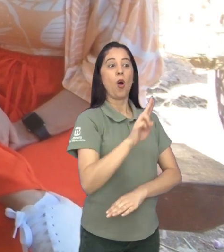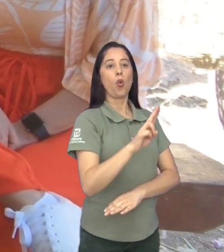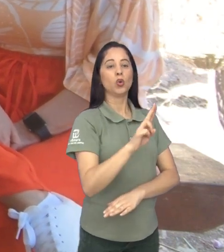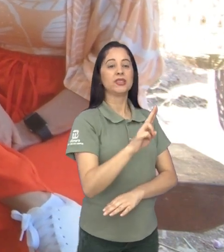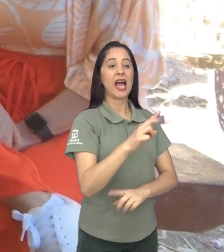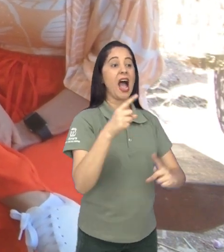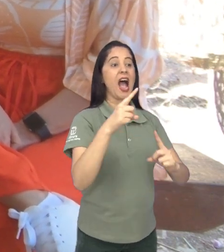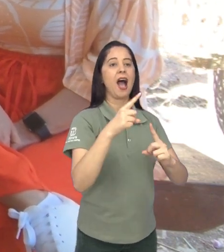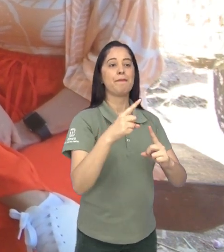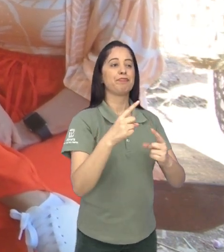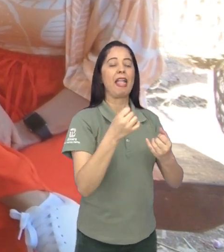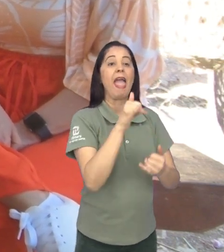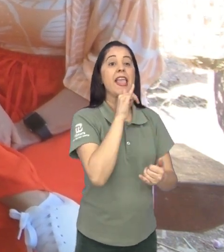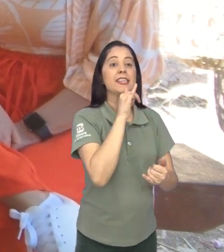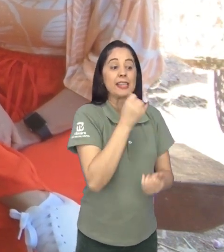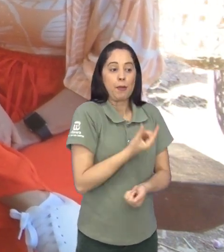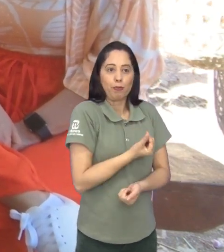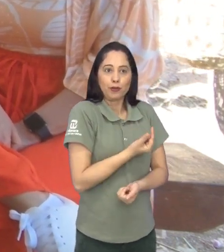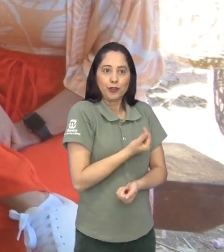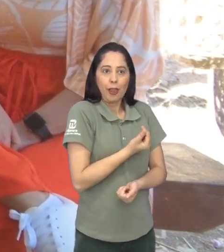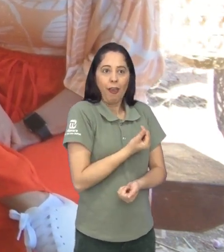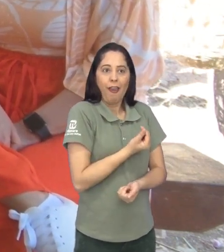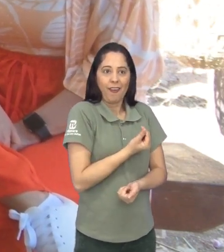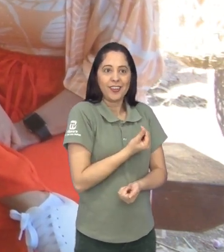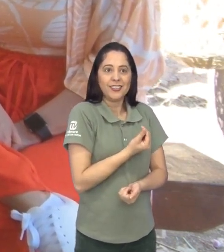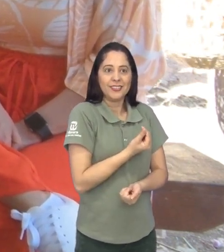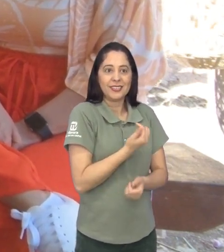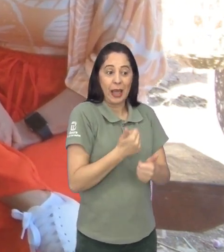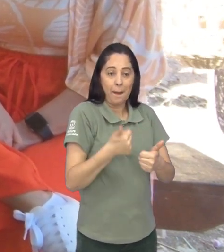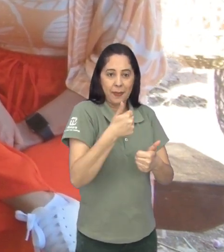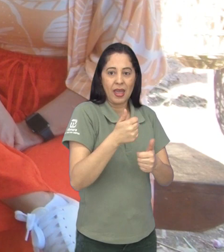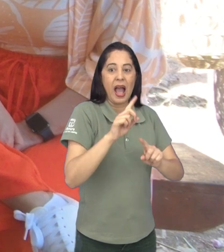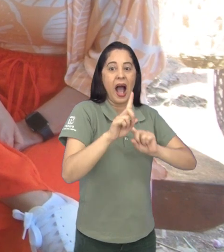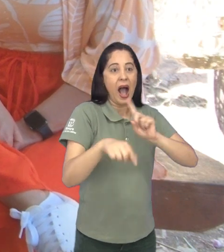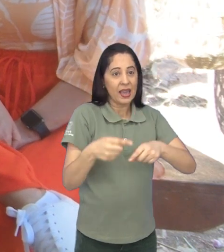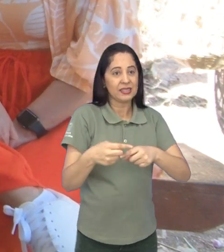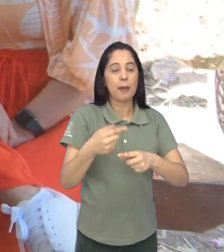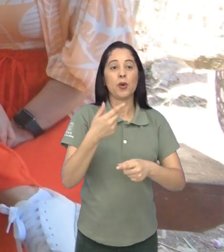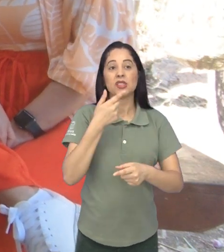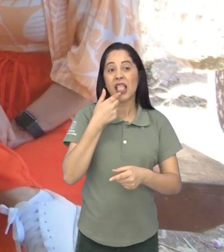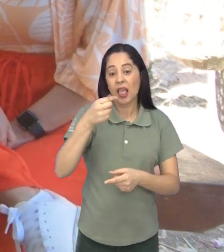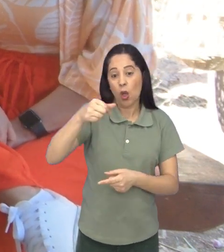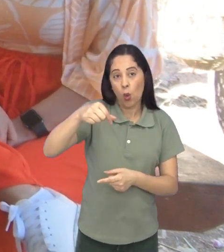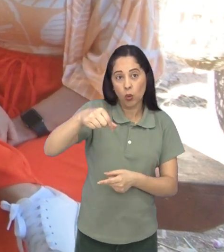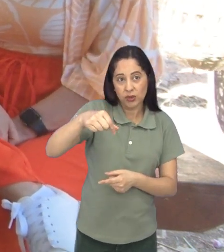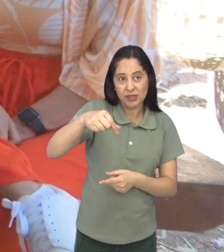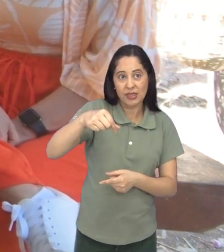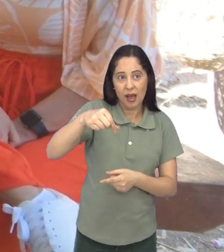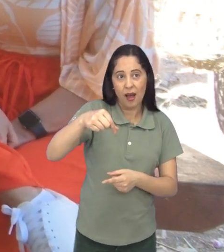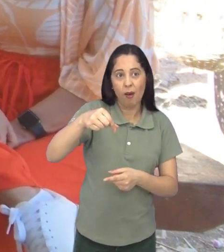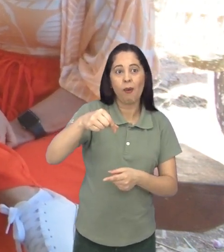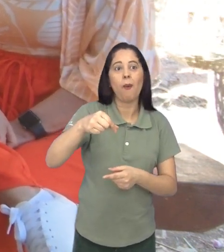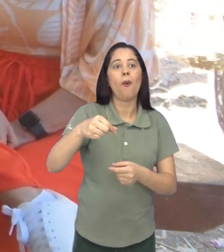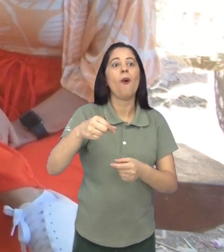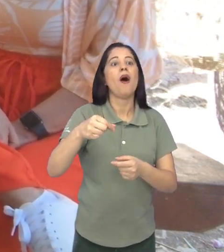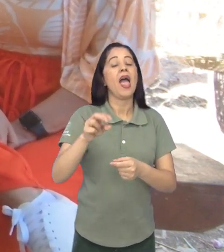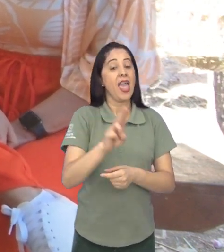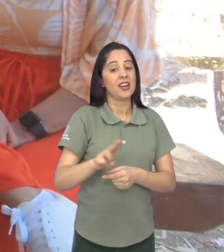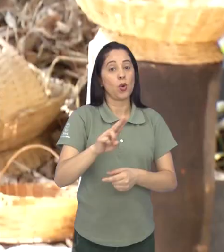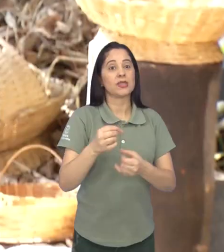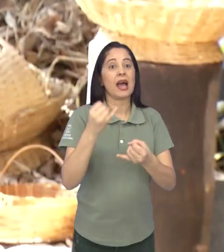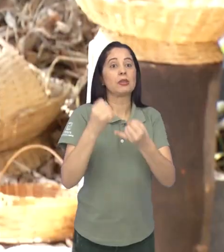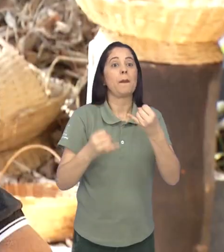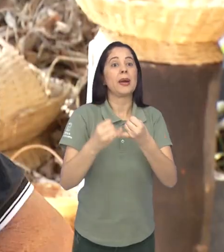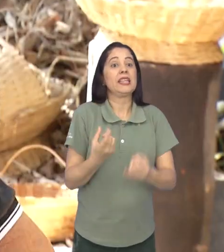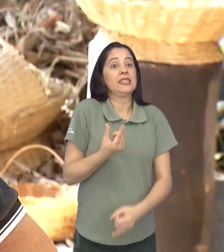E que foi substituído depois pelo sal, que vem a ser o salário, né? Então, mas